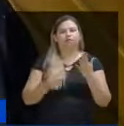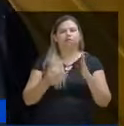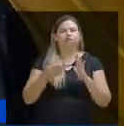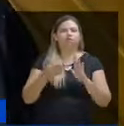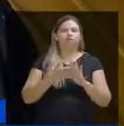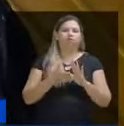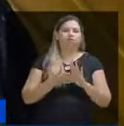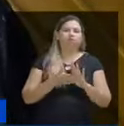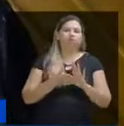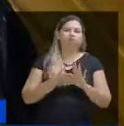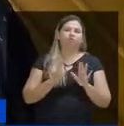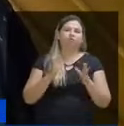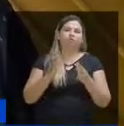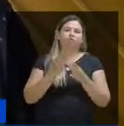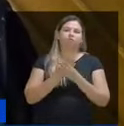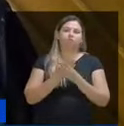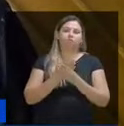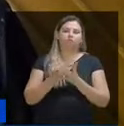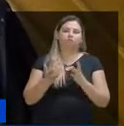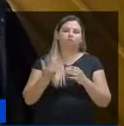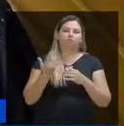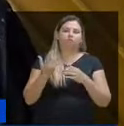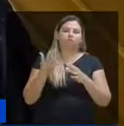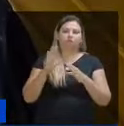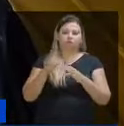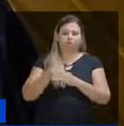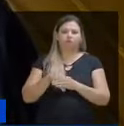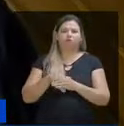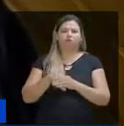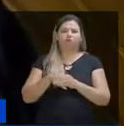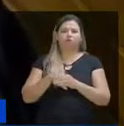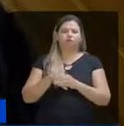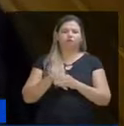no recurso eleitoral,